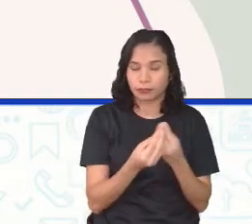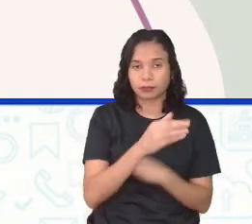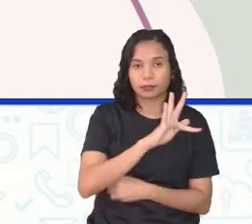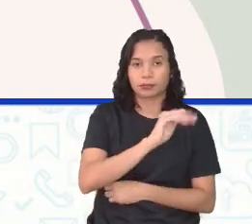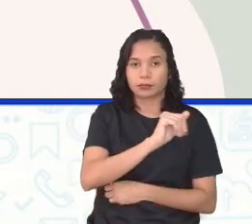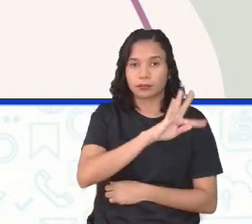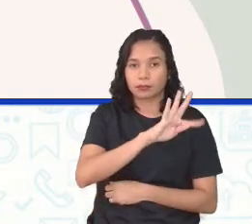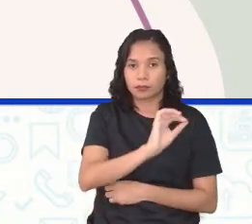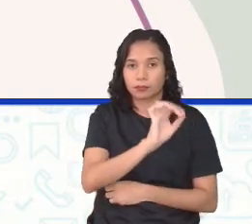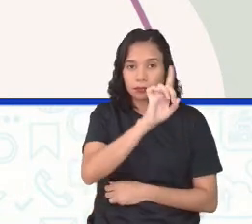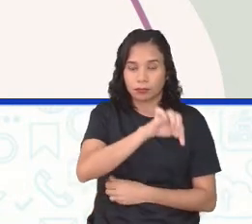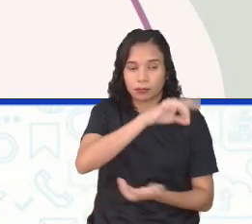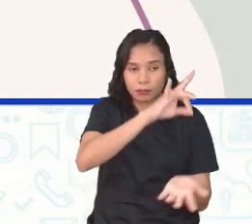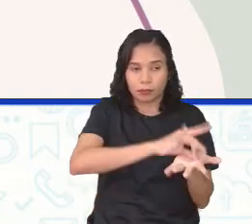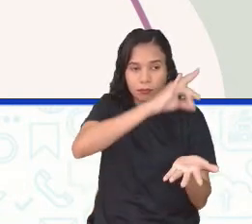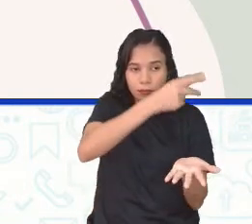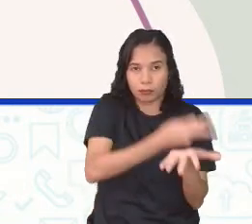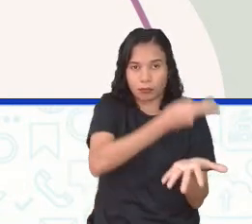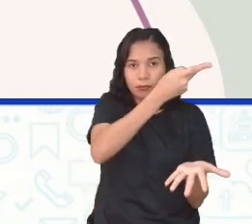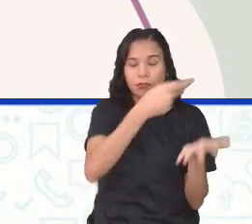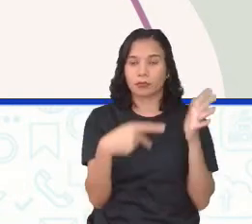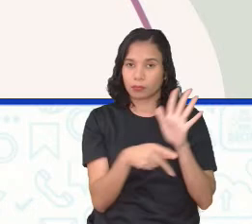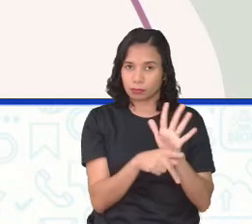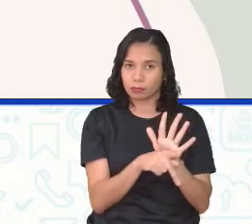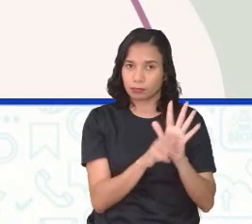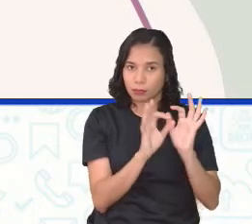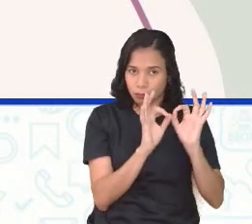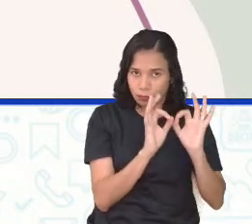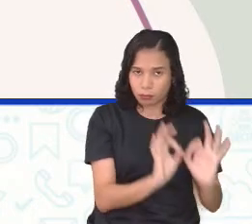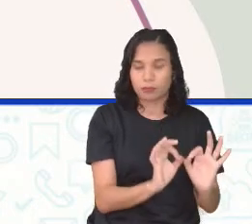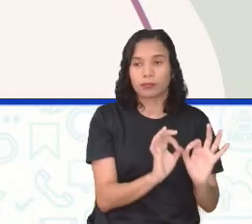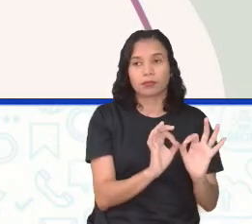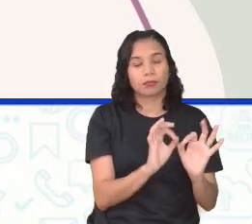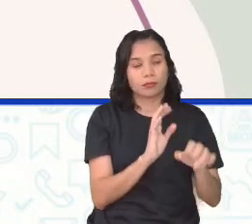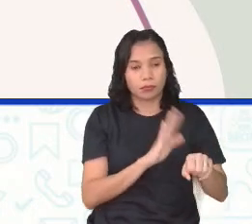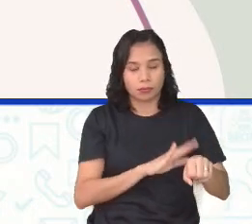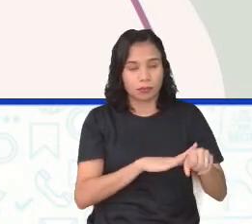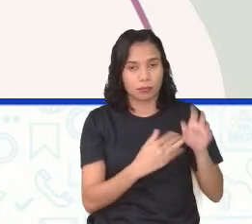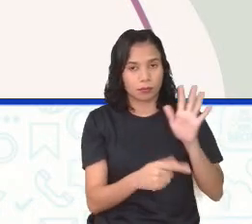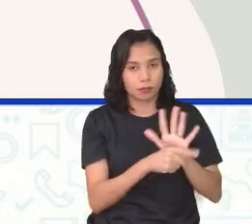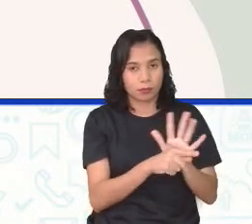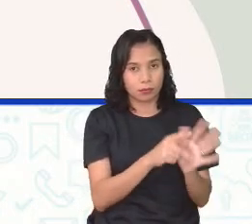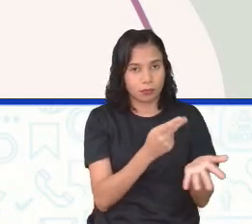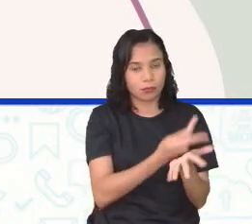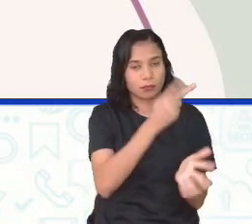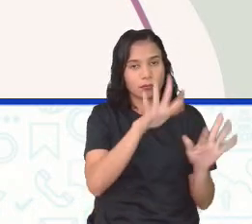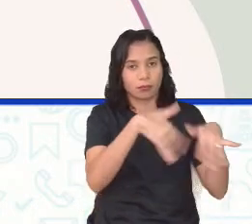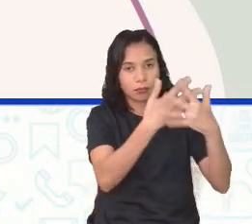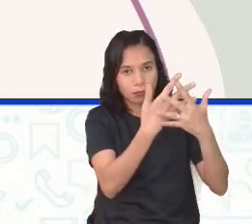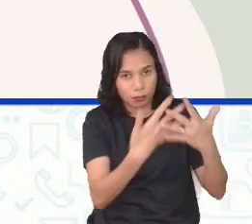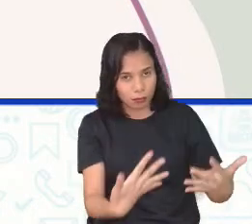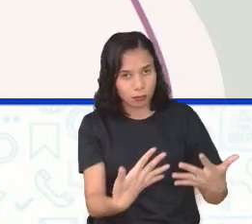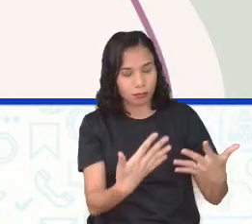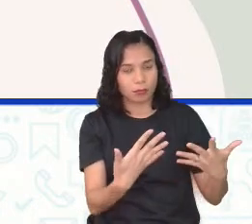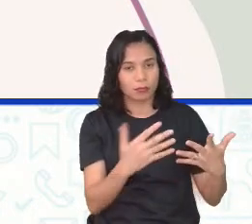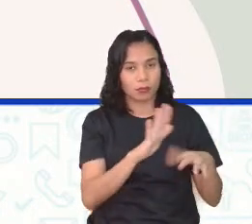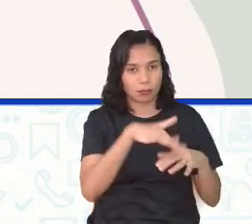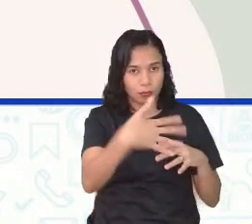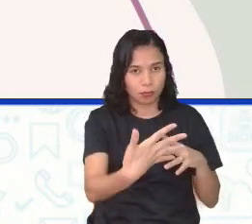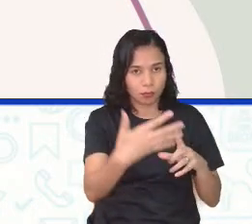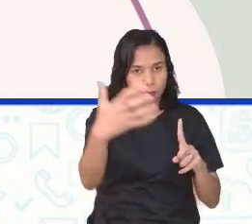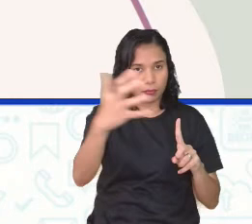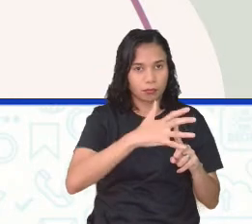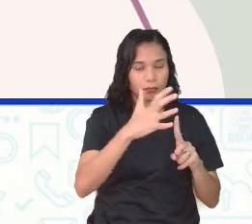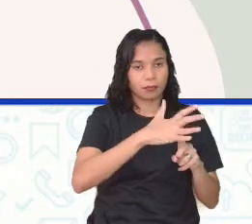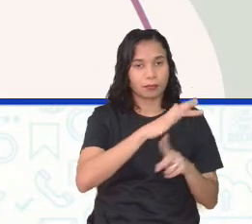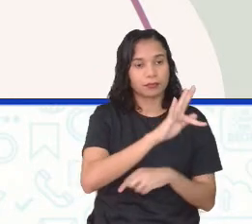é uma ocorrência, aquilo que acontece em decorrência de eventos exteriores. Então,